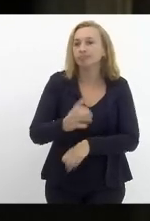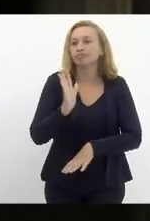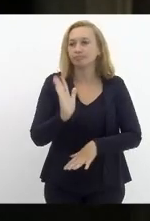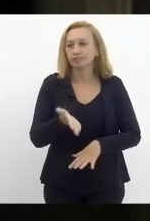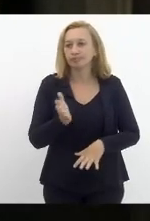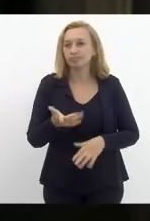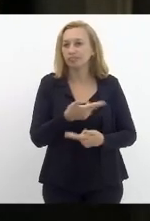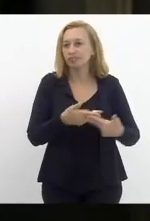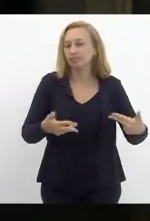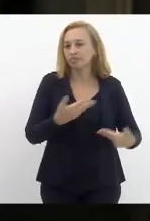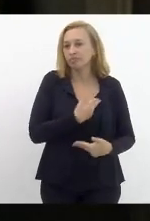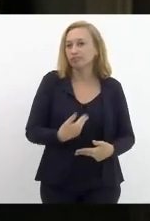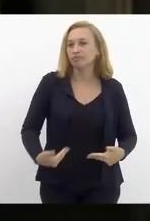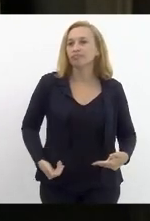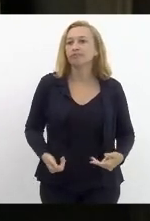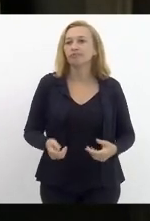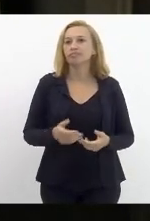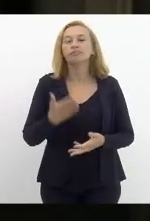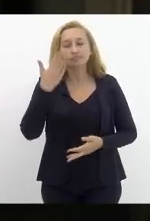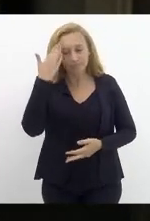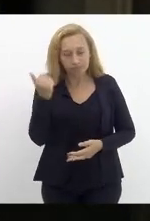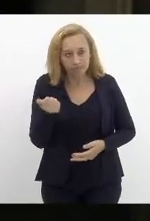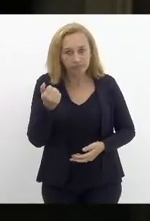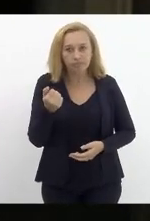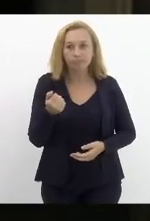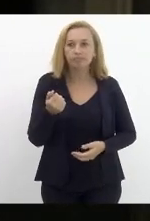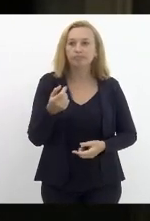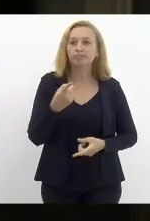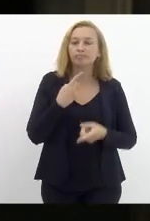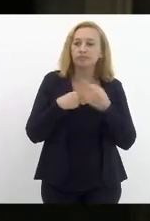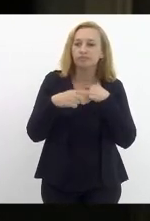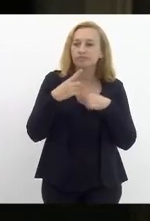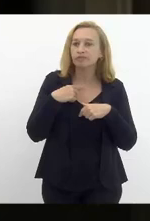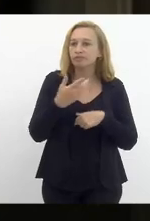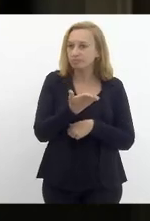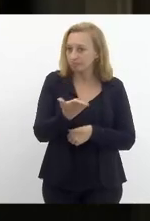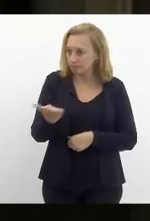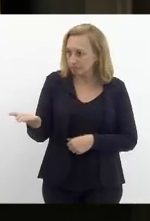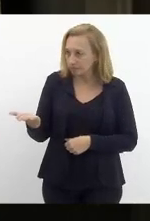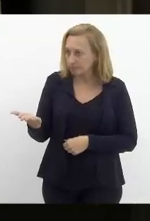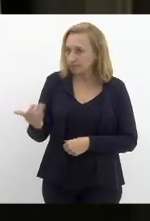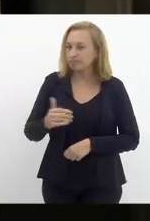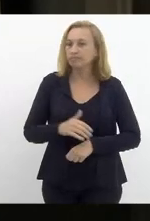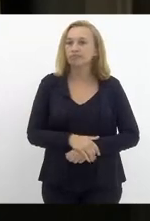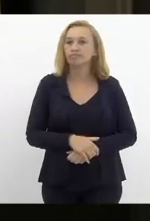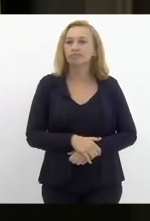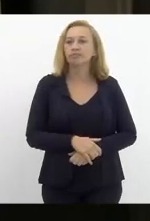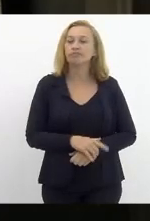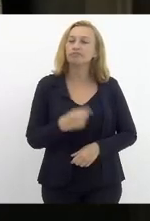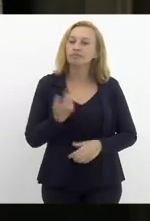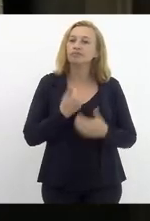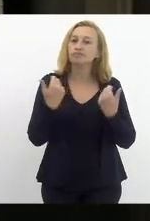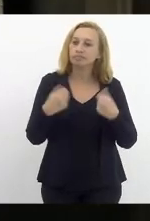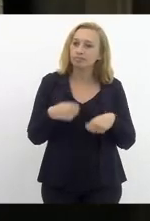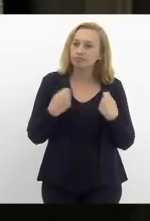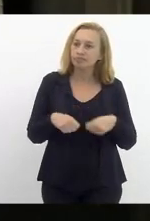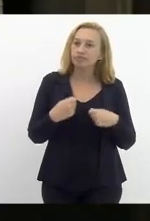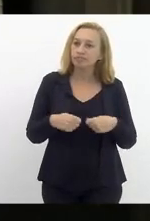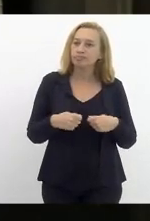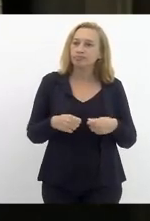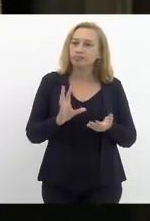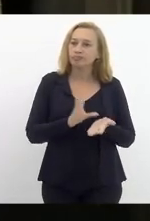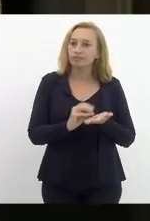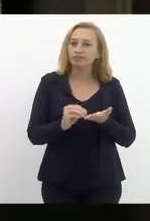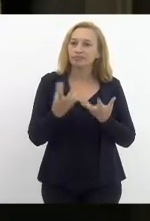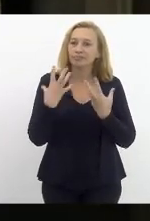muitos governos, e a gente sabe da boa vontade dos senhores, e a gente precisa que a nossa pauta